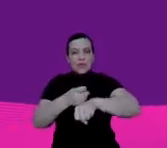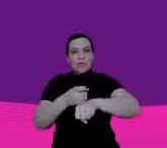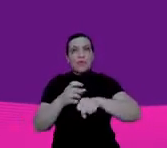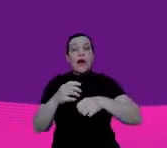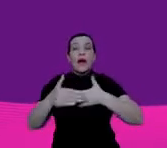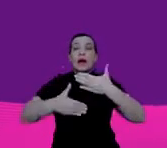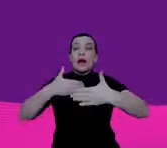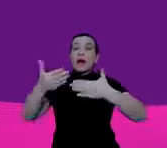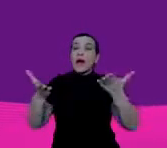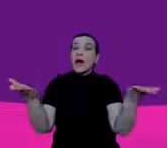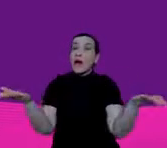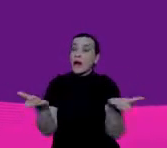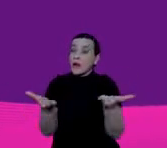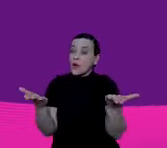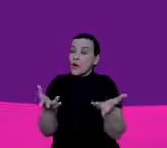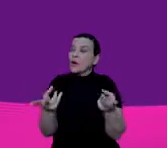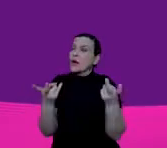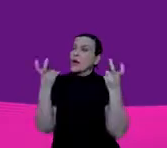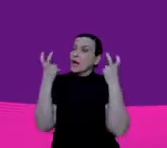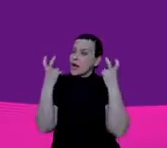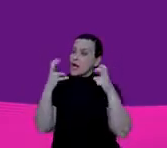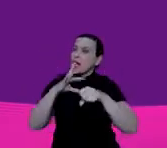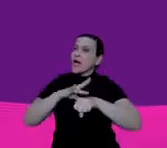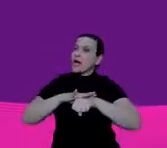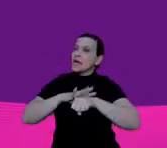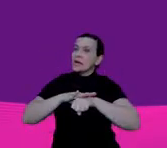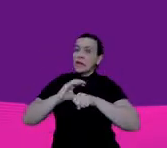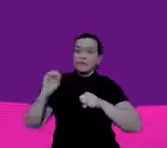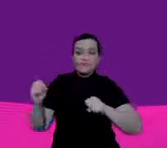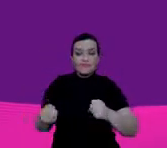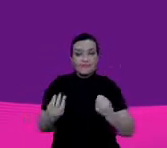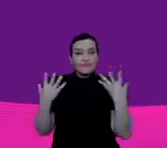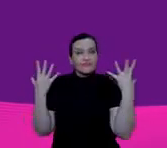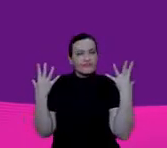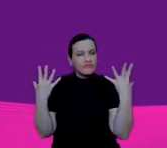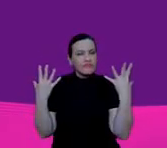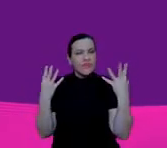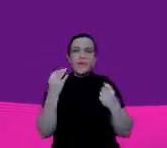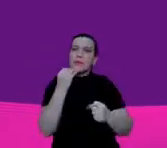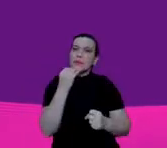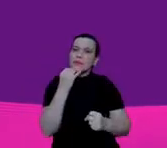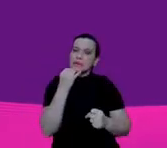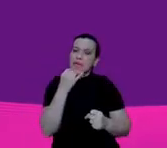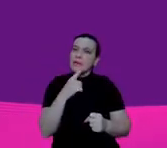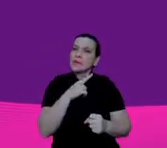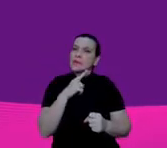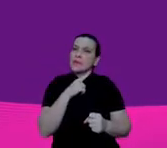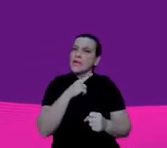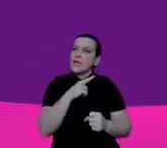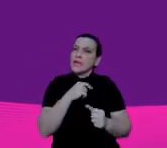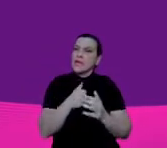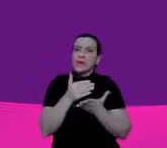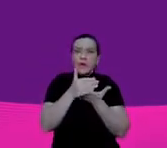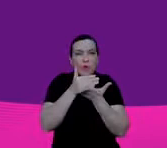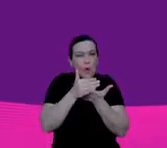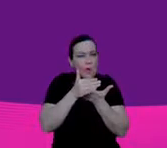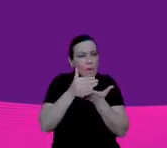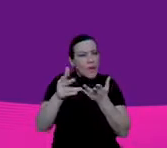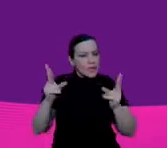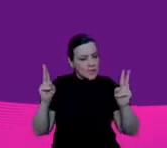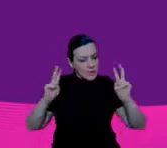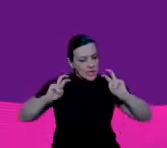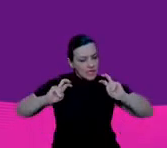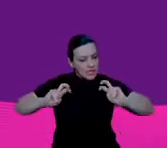a doença como uma doença sistêmica. Quando a gente tem o início dos sintomas motores, que é quando a